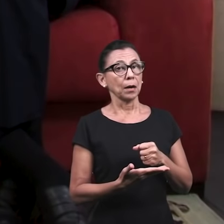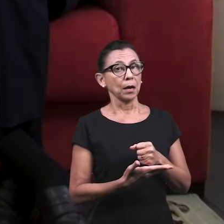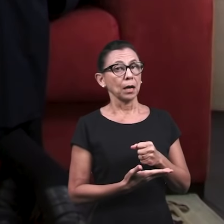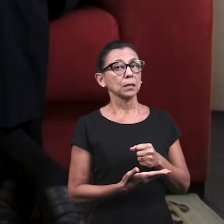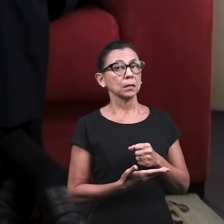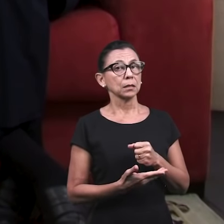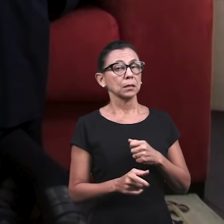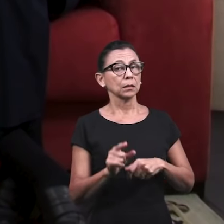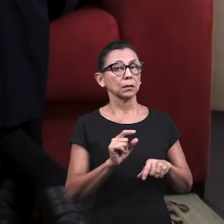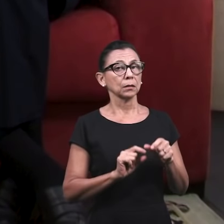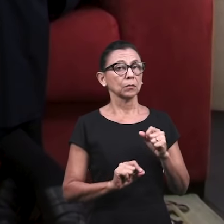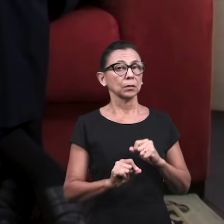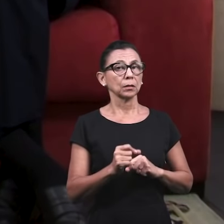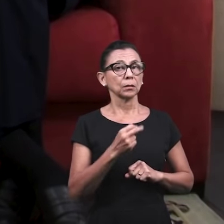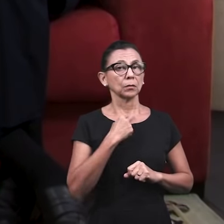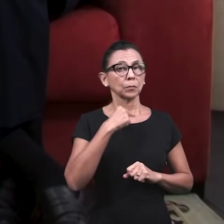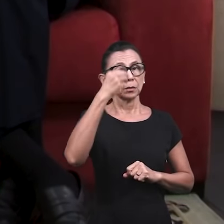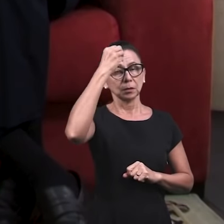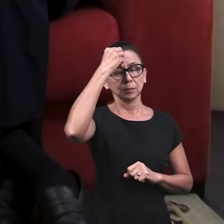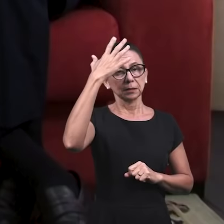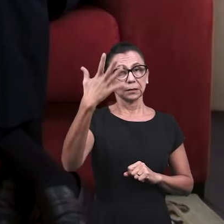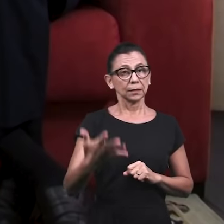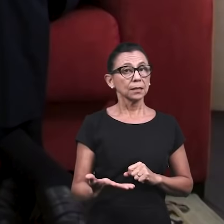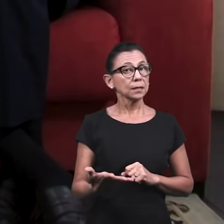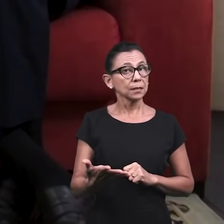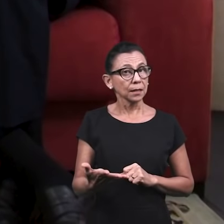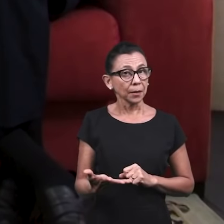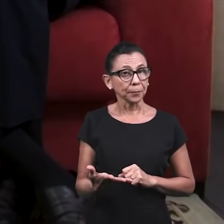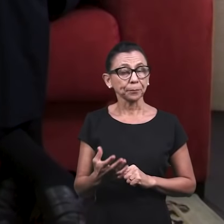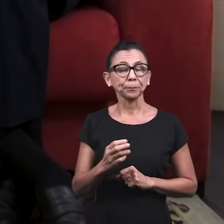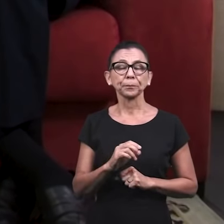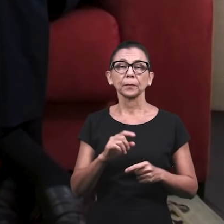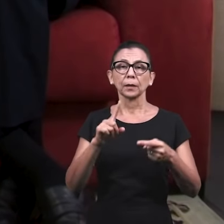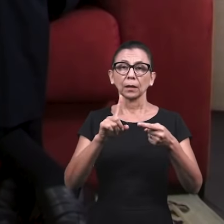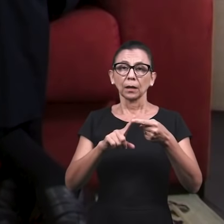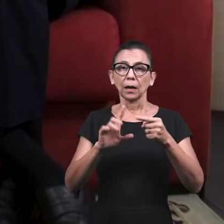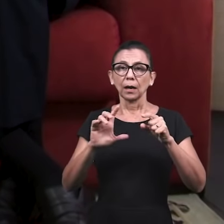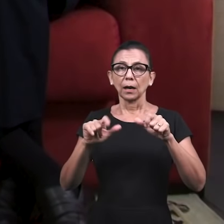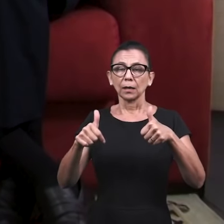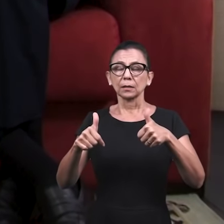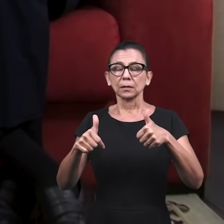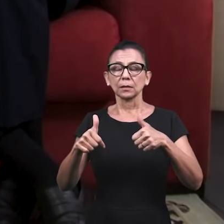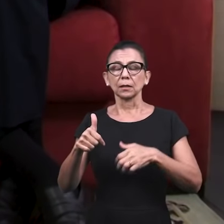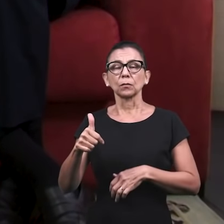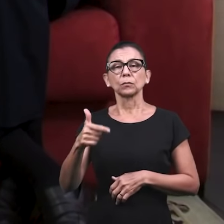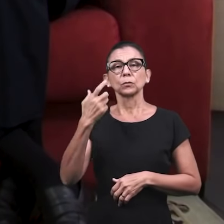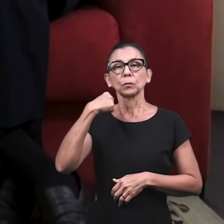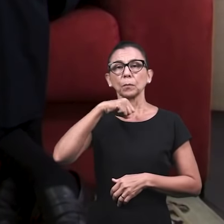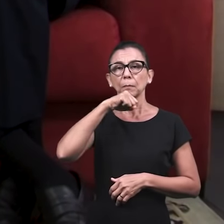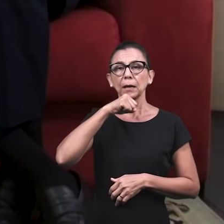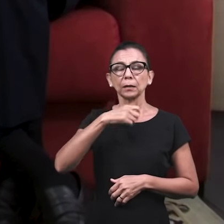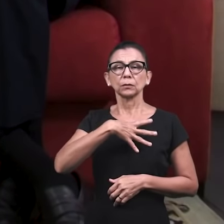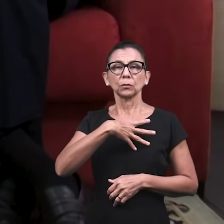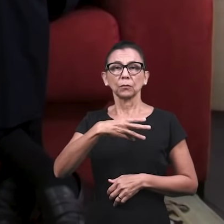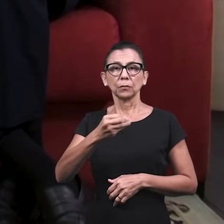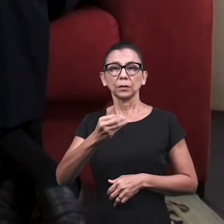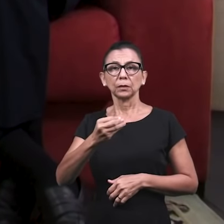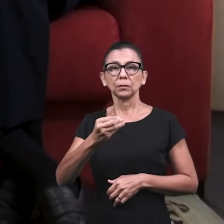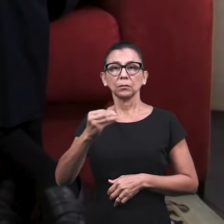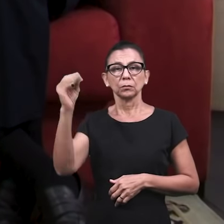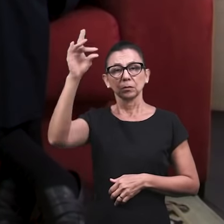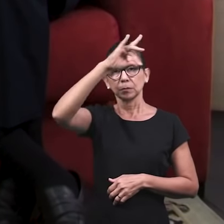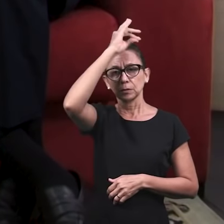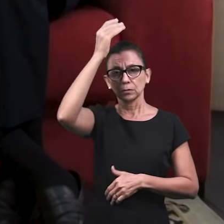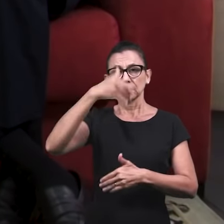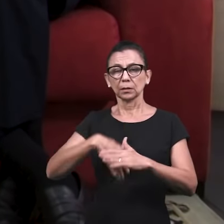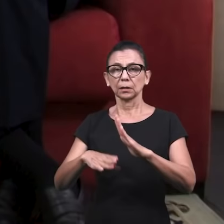alicerce. Tudo que nós vivemos parte desse ponto, da operação do Pai, do Filho e do Espírito Santo no meio da igreja.